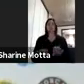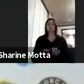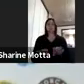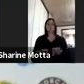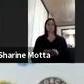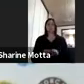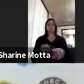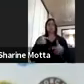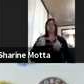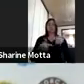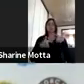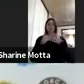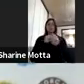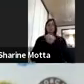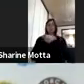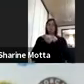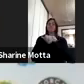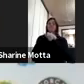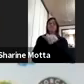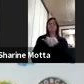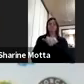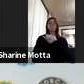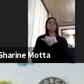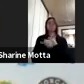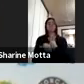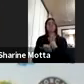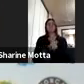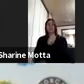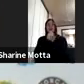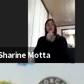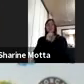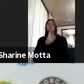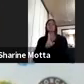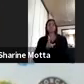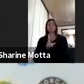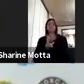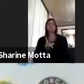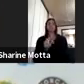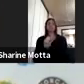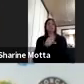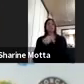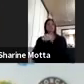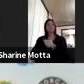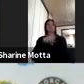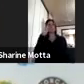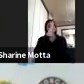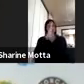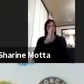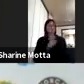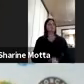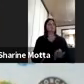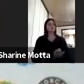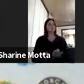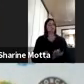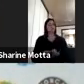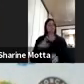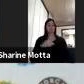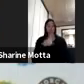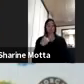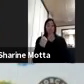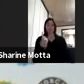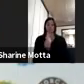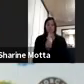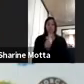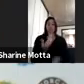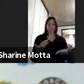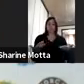de trabalho escravo no mundo. É com todos nós, gente. Nós que hoje, além de